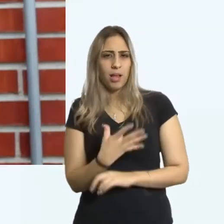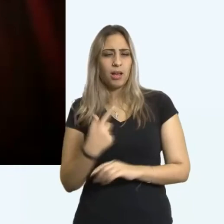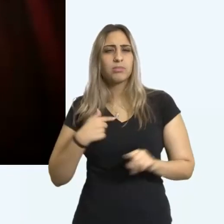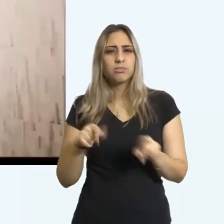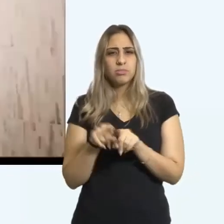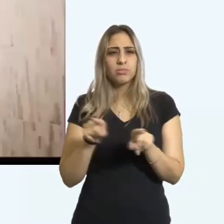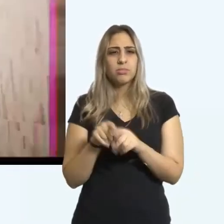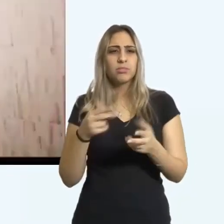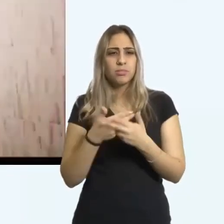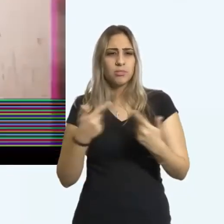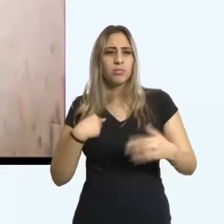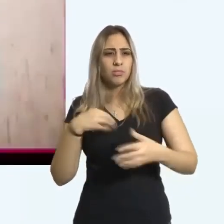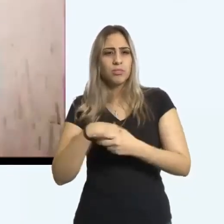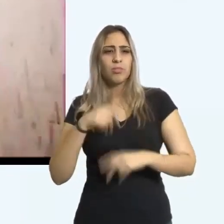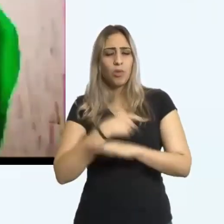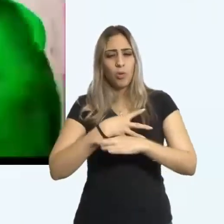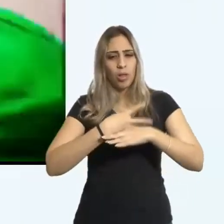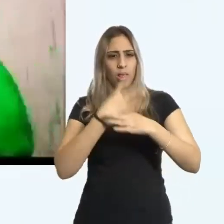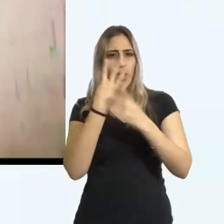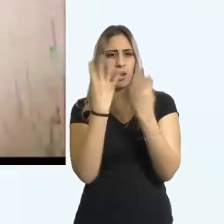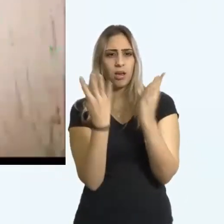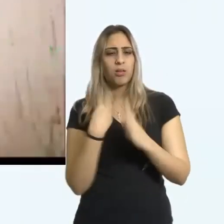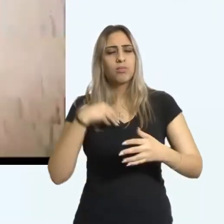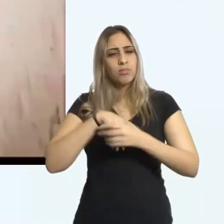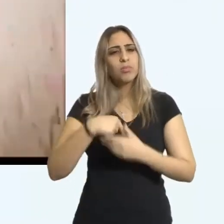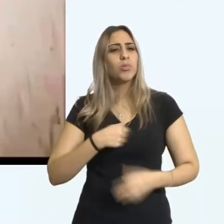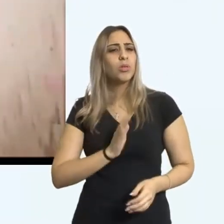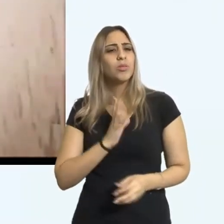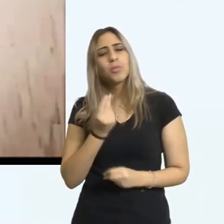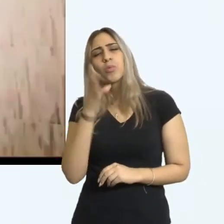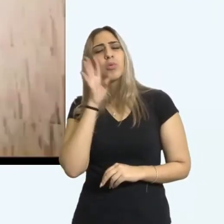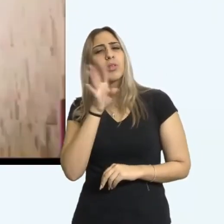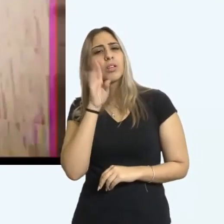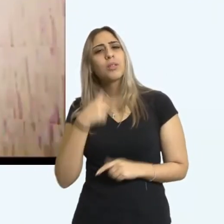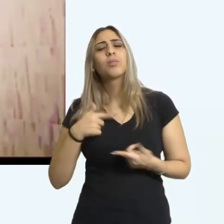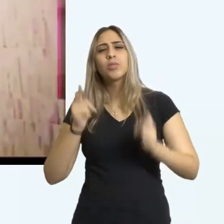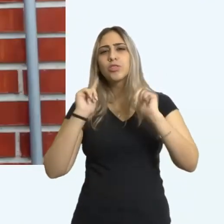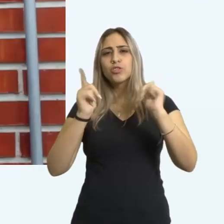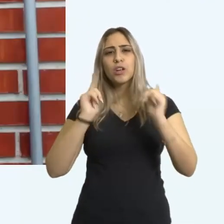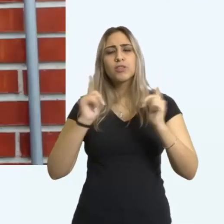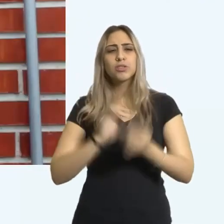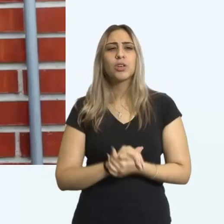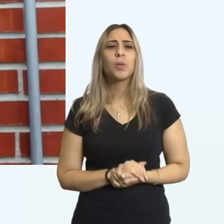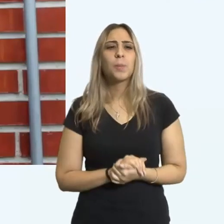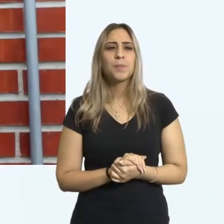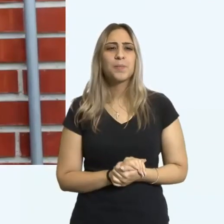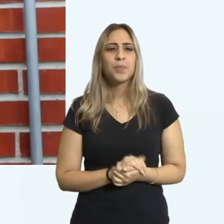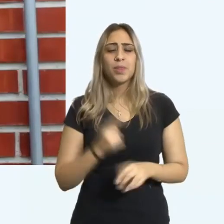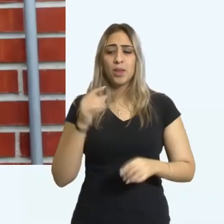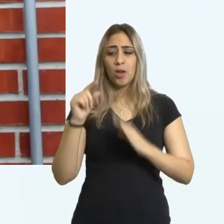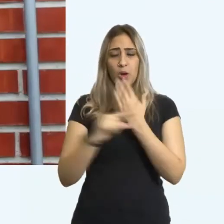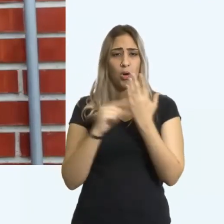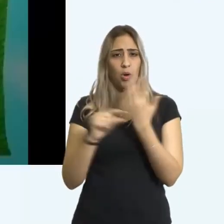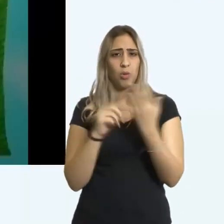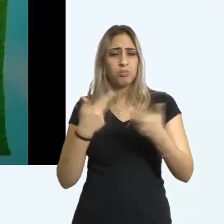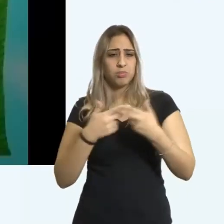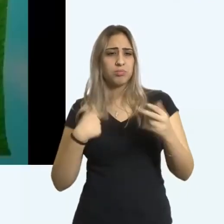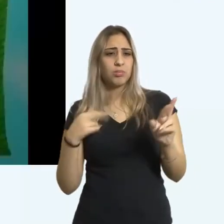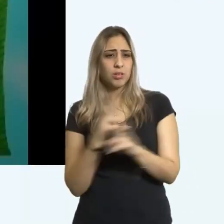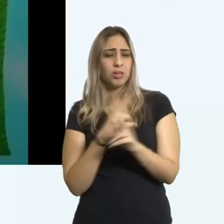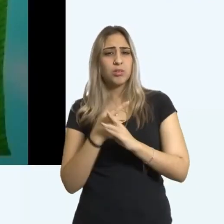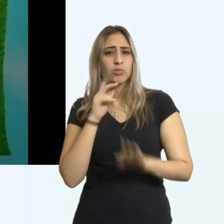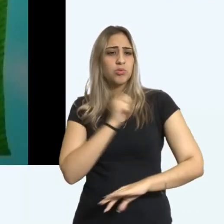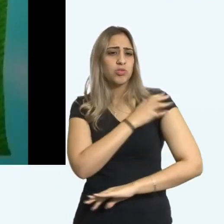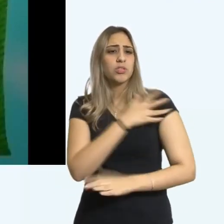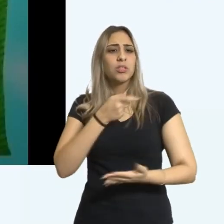nós temos Parangolé que tá no meu coração foi muito legal muito divertido obras relacionadas a